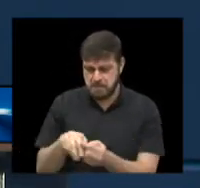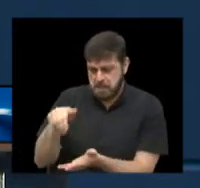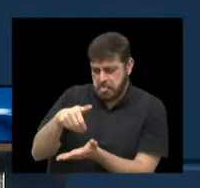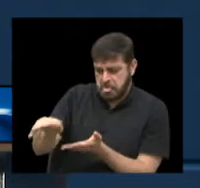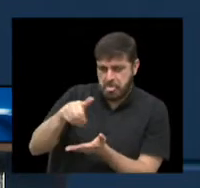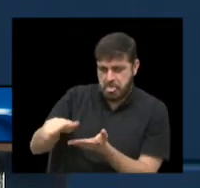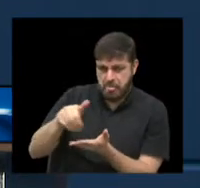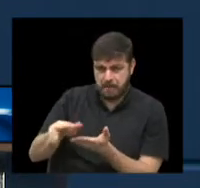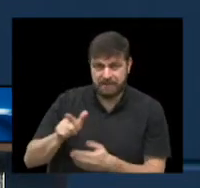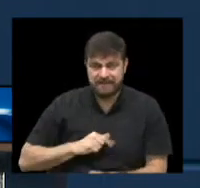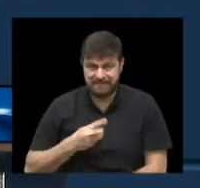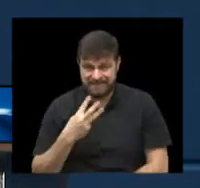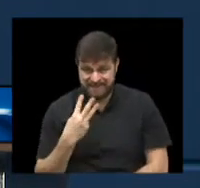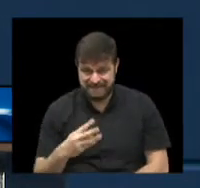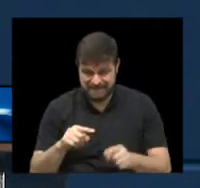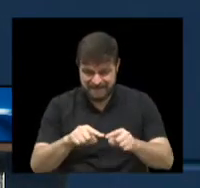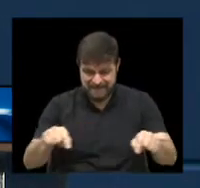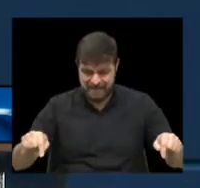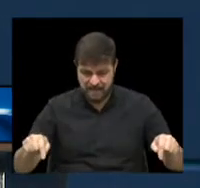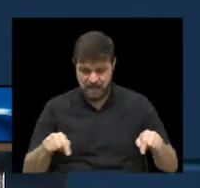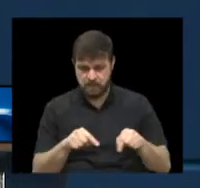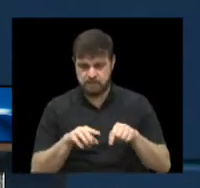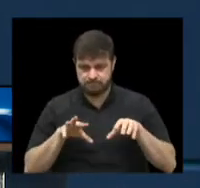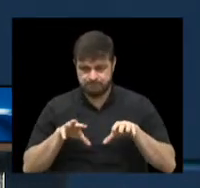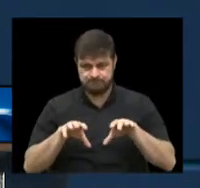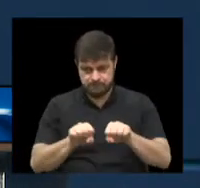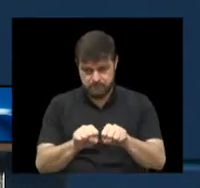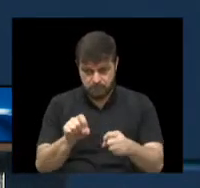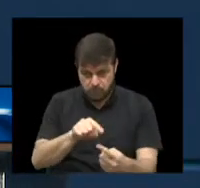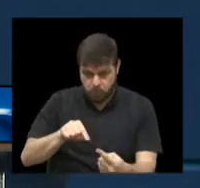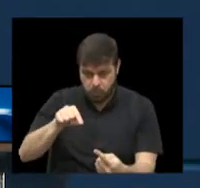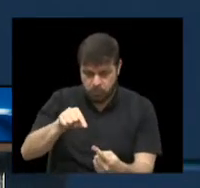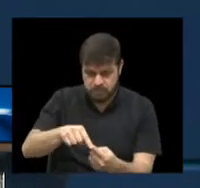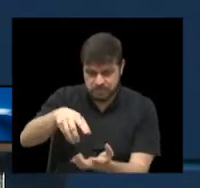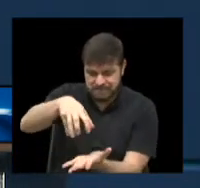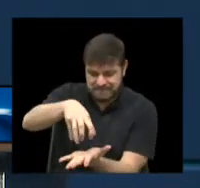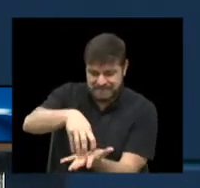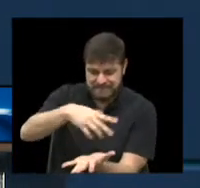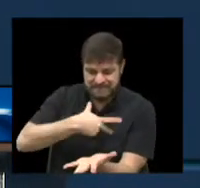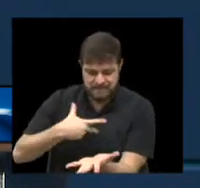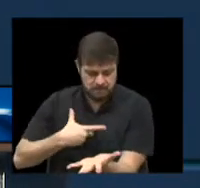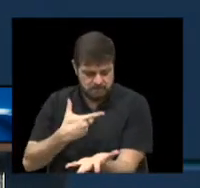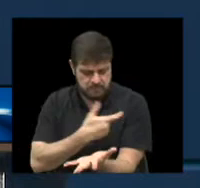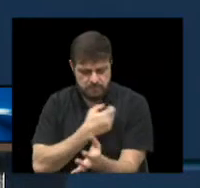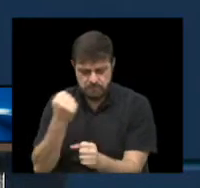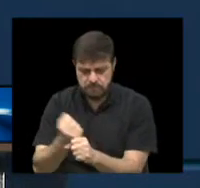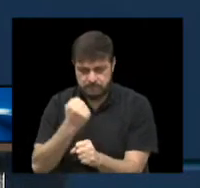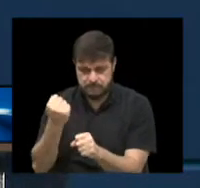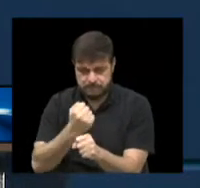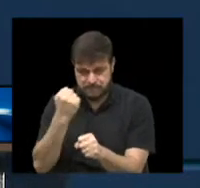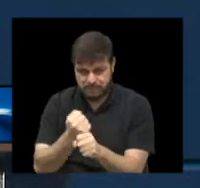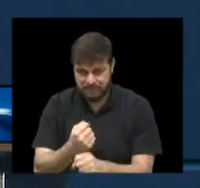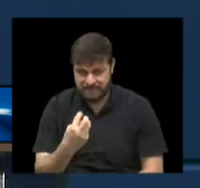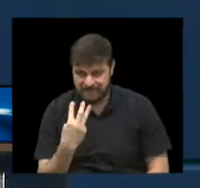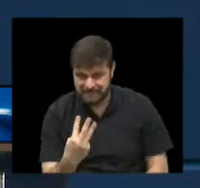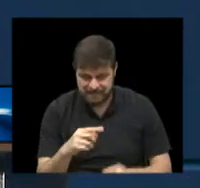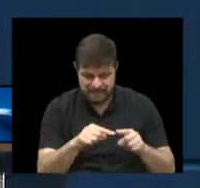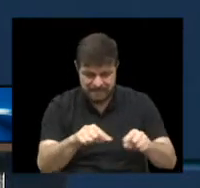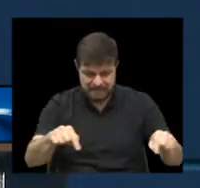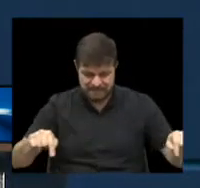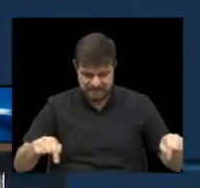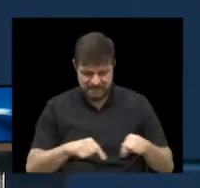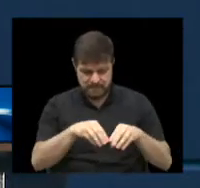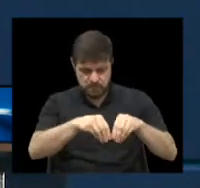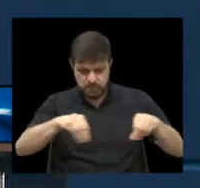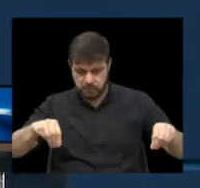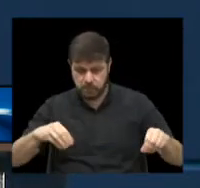mais 3 lotes para o Centro de Saúde do Jardim Nova América, totalizando, nesses 3 lotes, 750